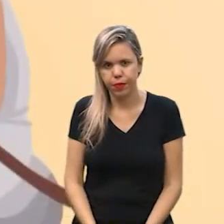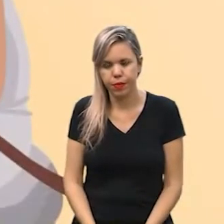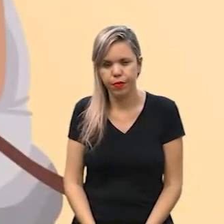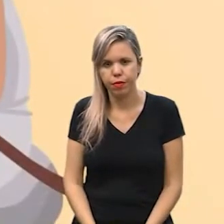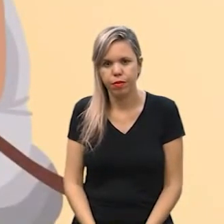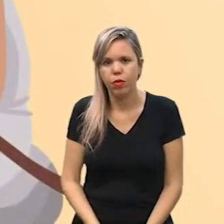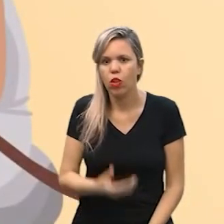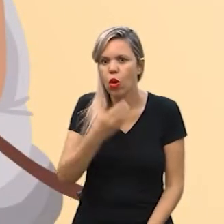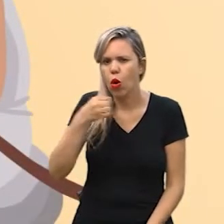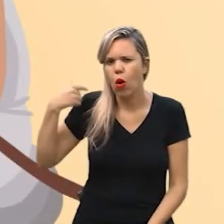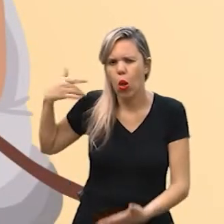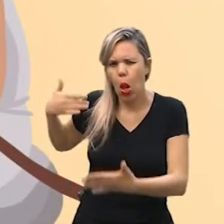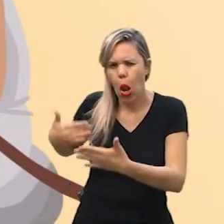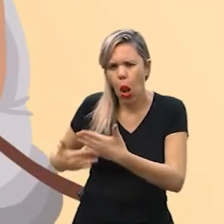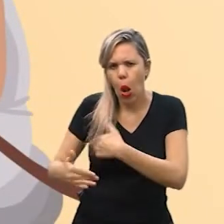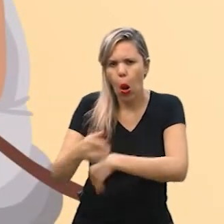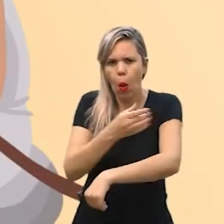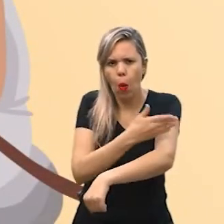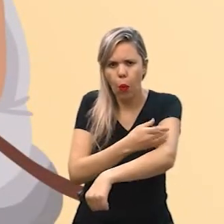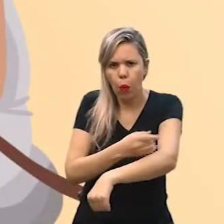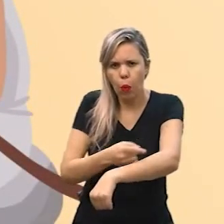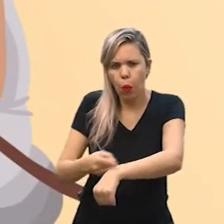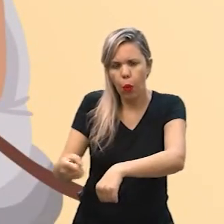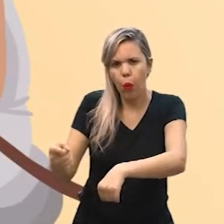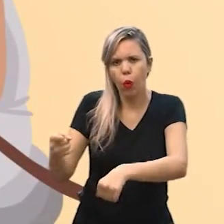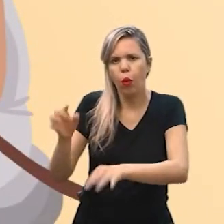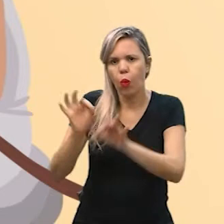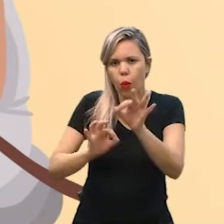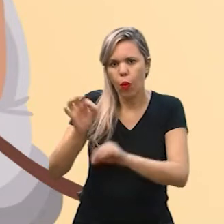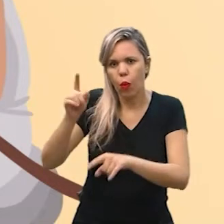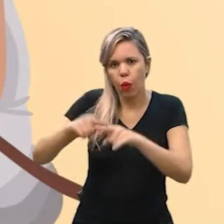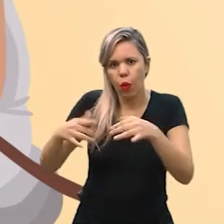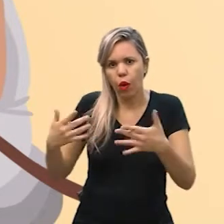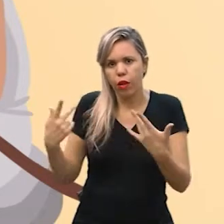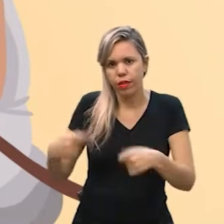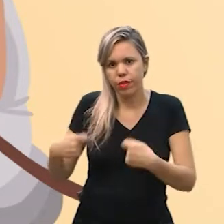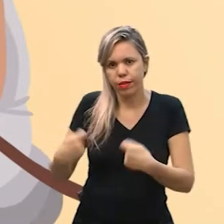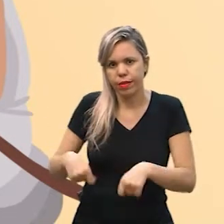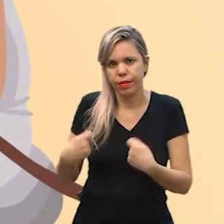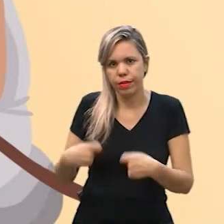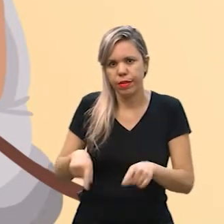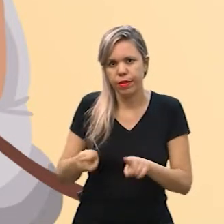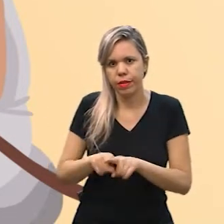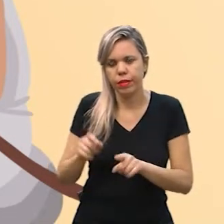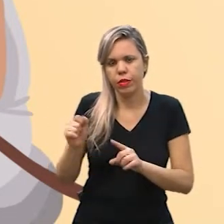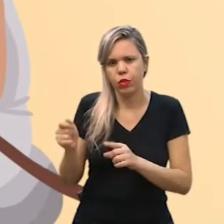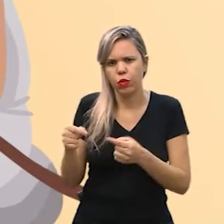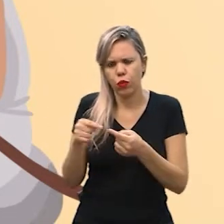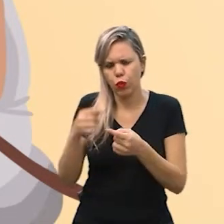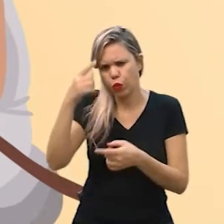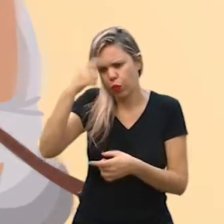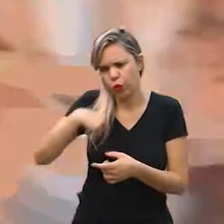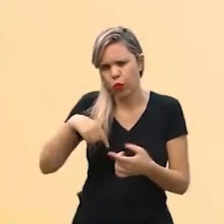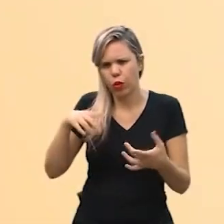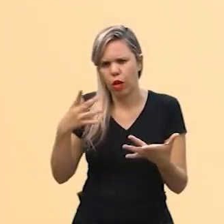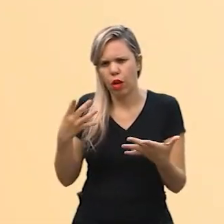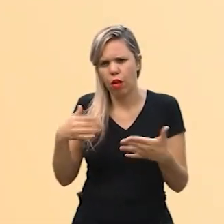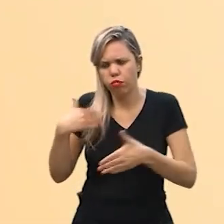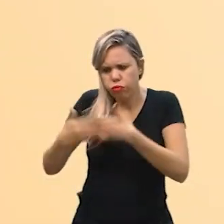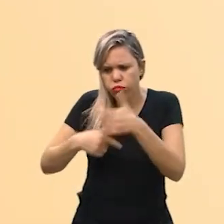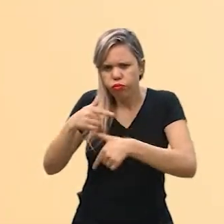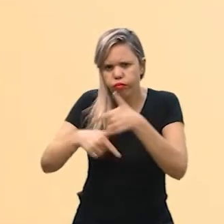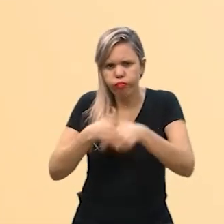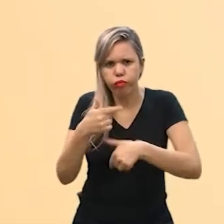O homem, desde a pré-história, reunia e produzia artefatos de acordo com as suas necessidades e associações pessoais ou